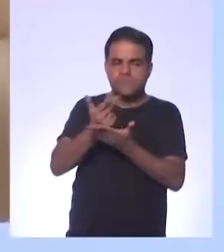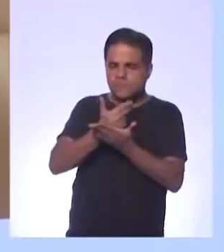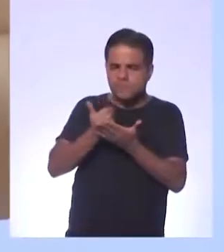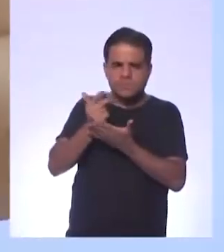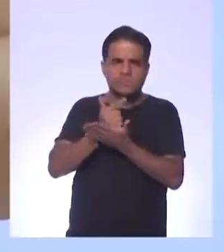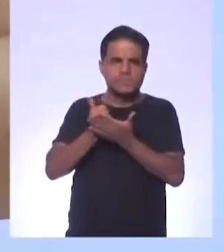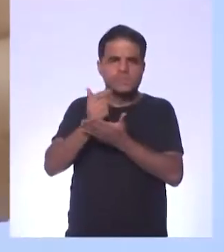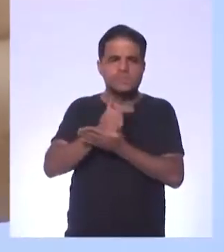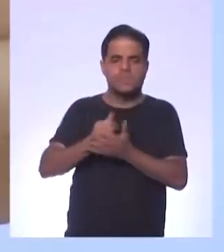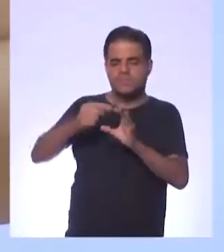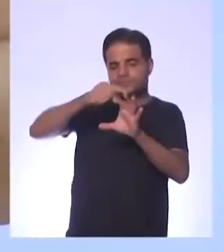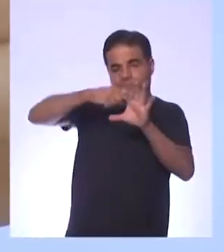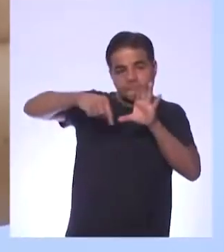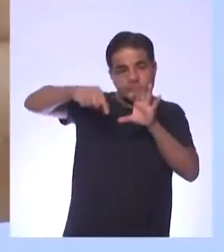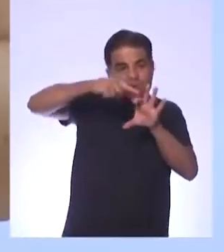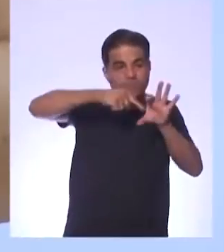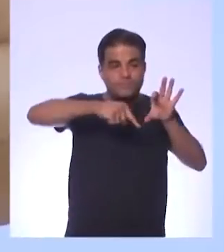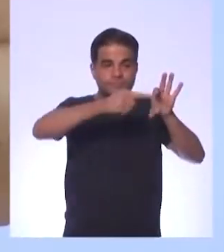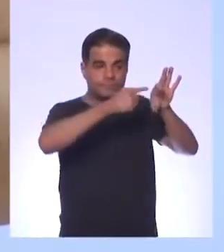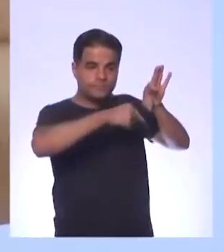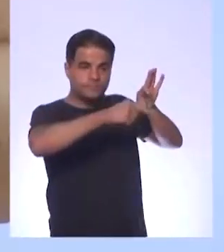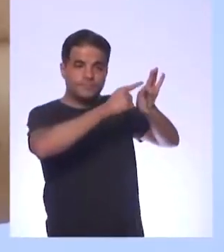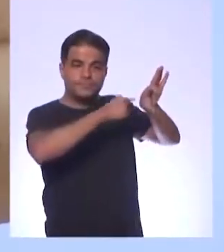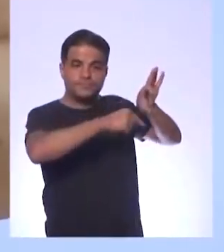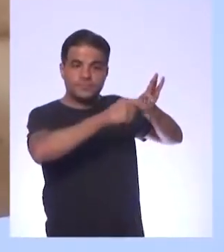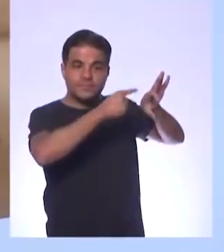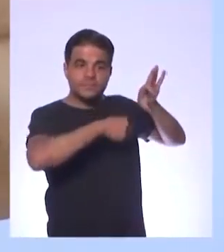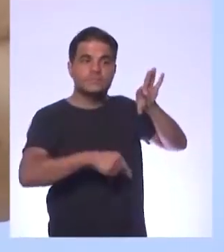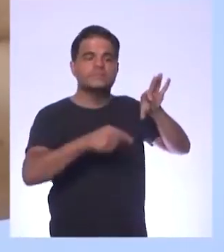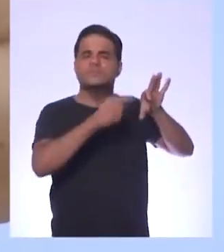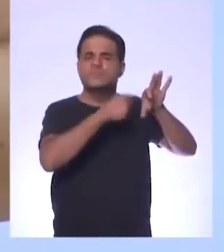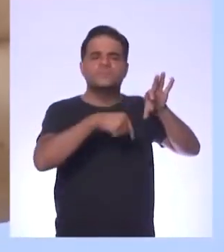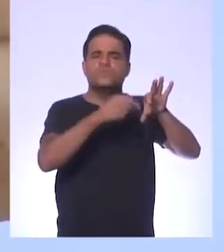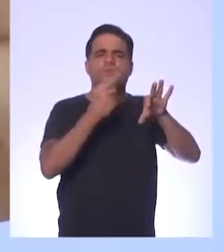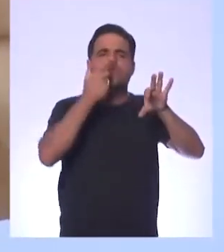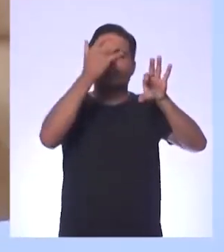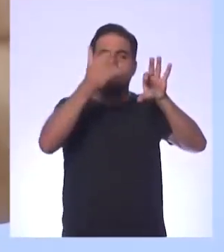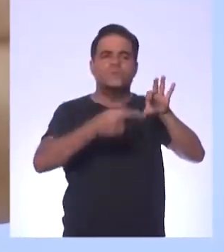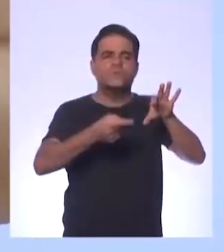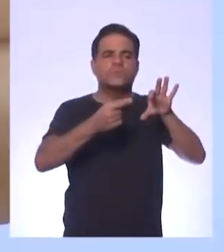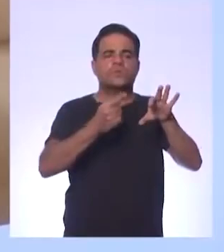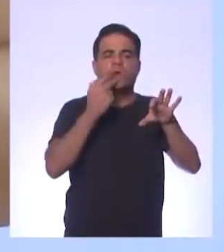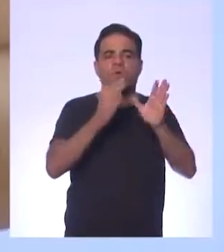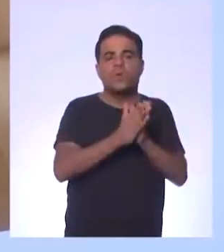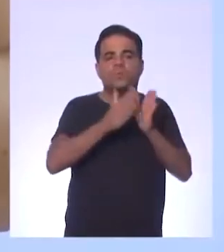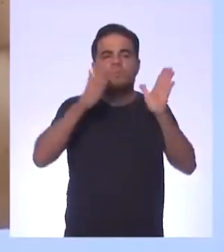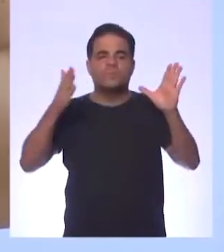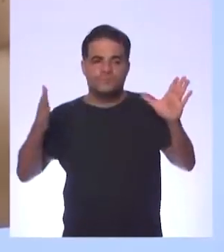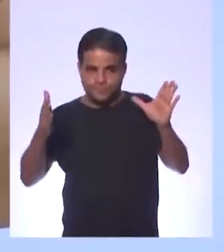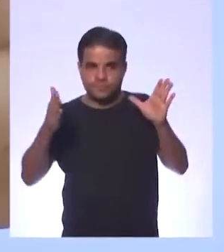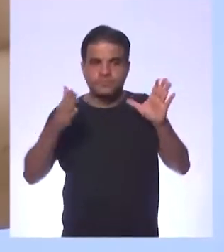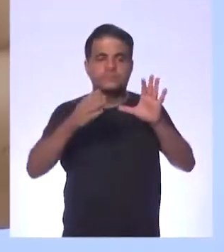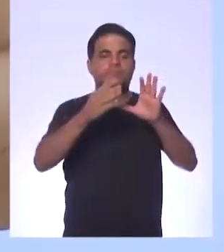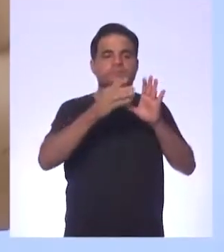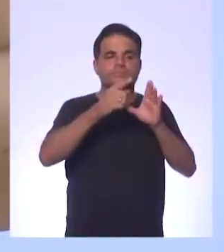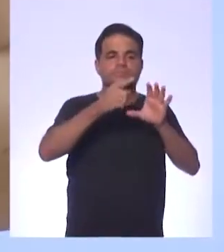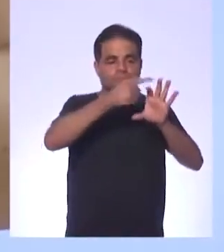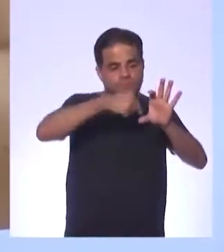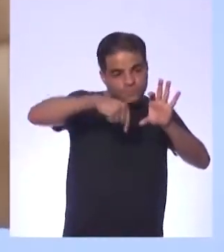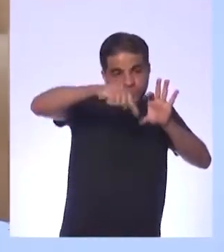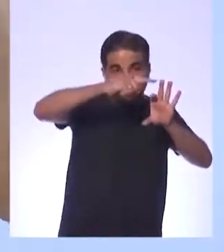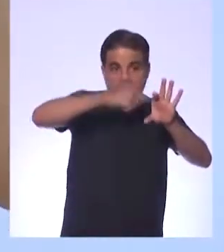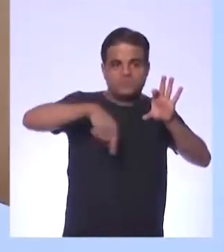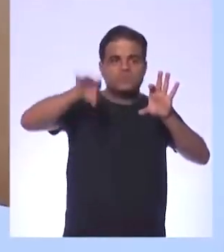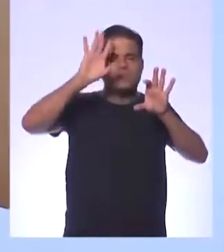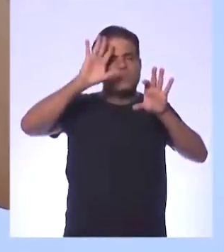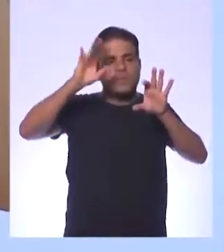e a gente tem aqui o nosso contorno, que é a nossa circunferência. Quando a gente está falando em comprimento, a gente está medindo este contorno. Então,